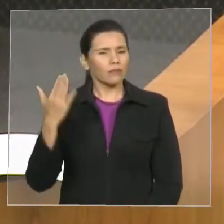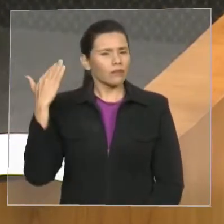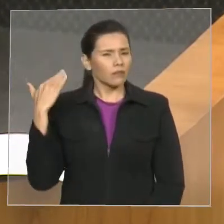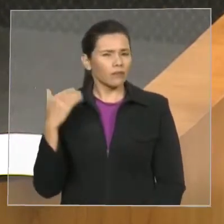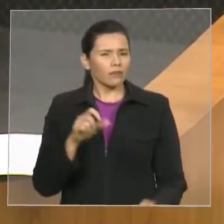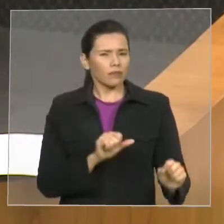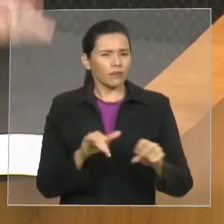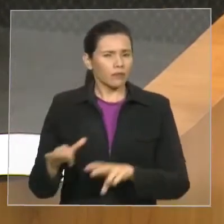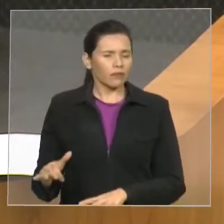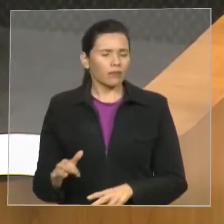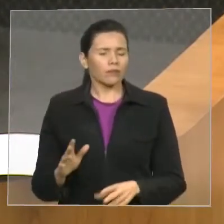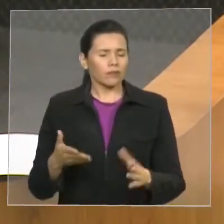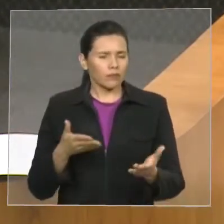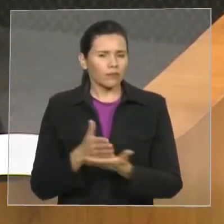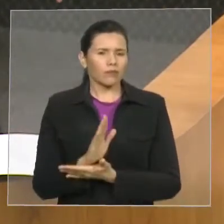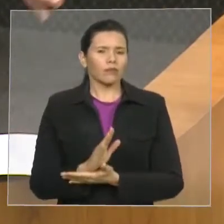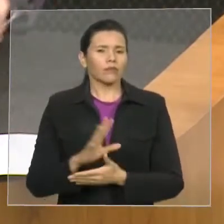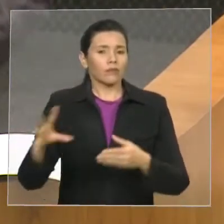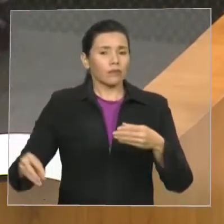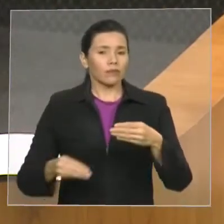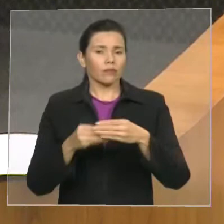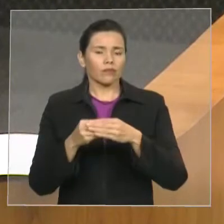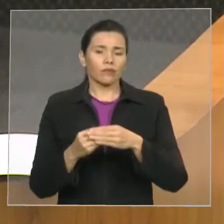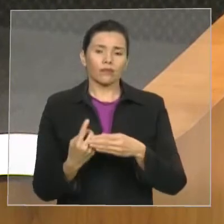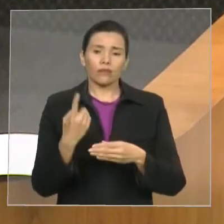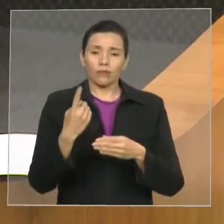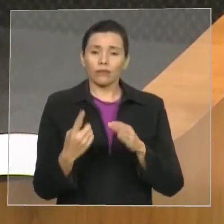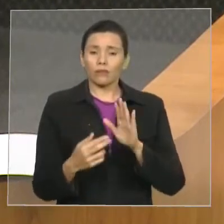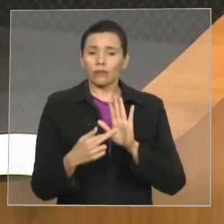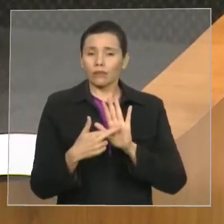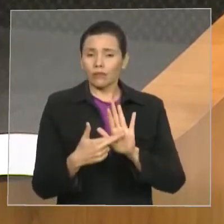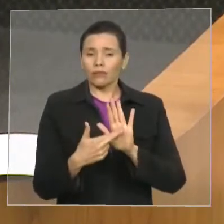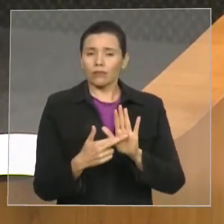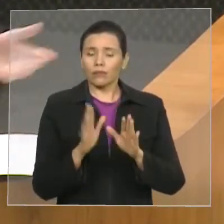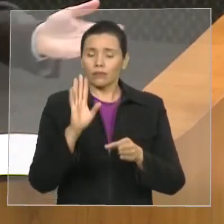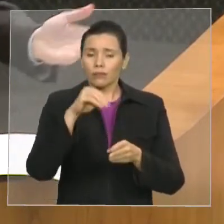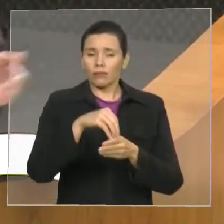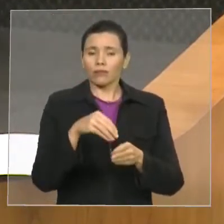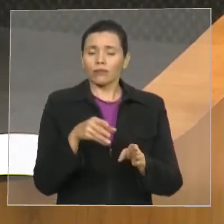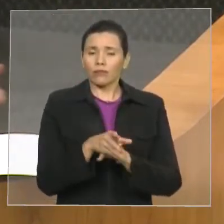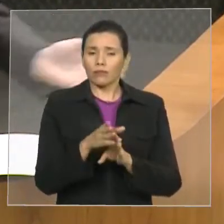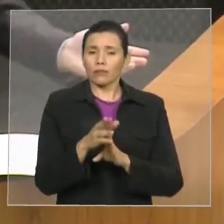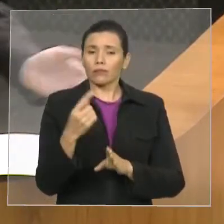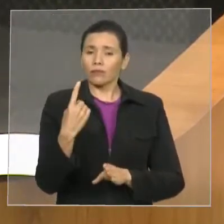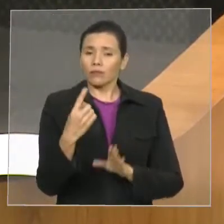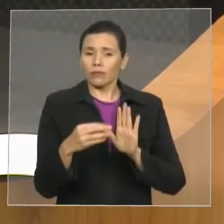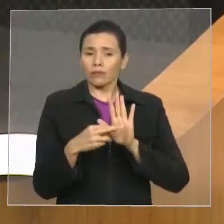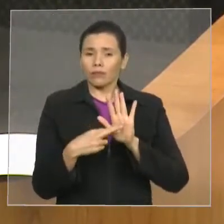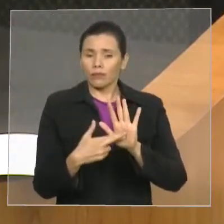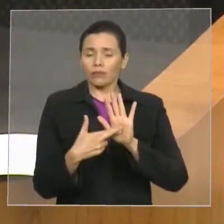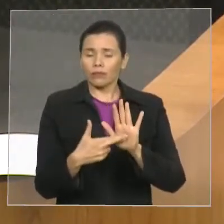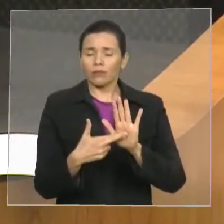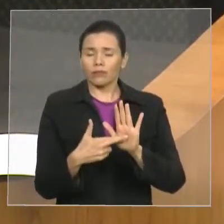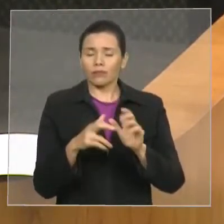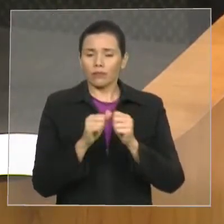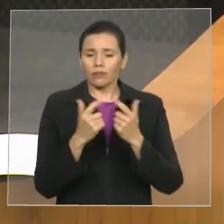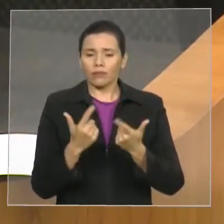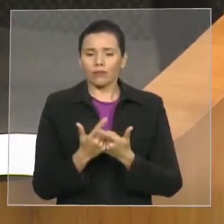Legislativo no Conselho de Esporte e na outra retira um representante da Assembleia Legislativa do Conselho do